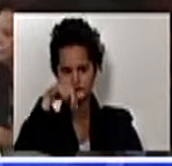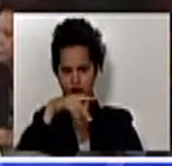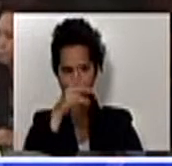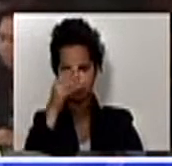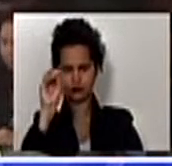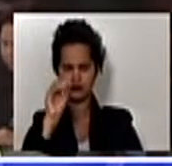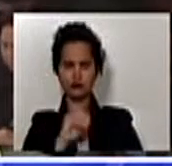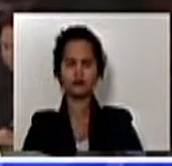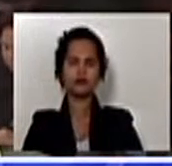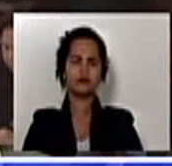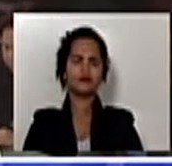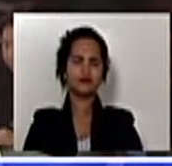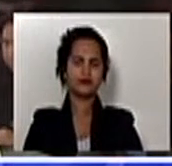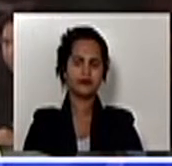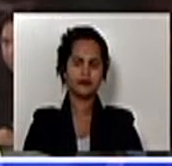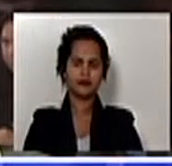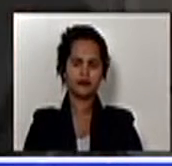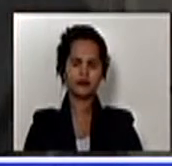Vim